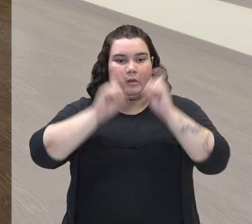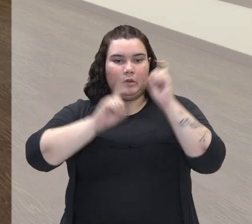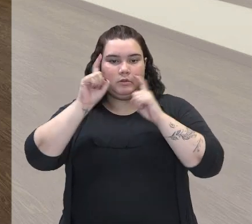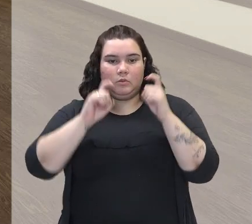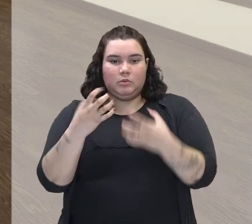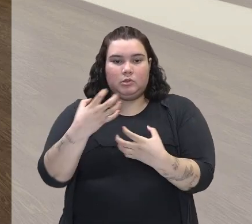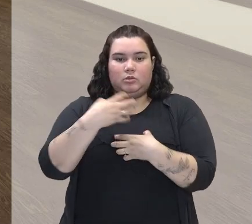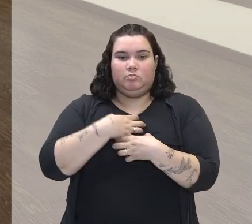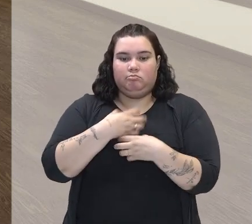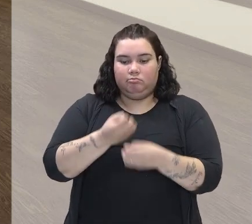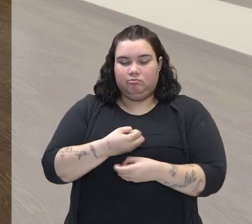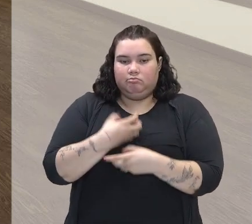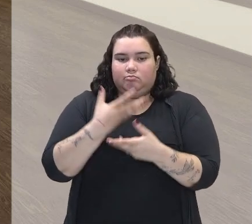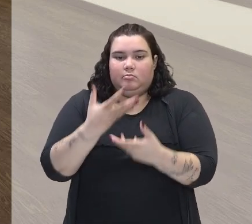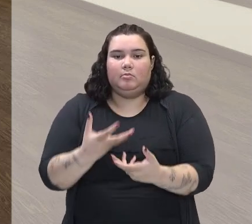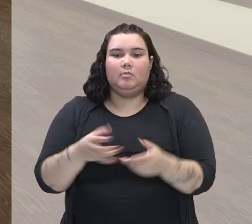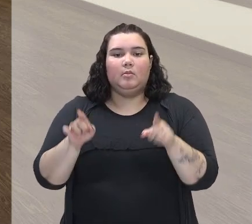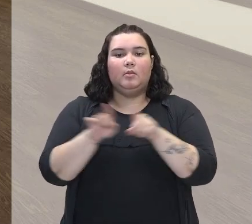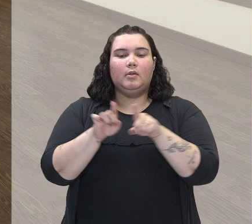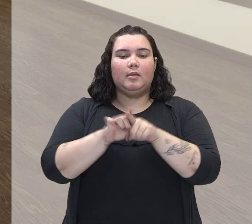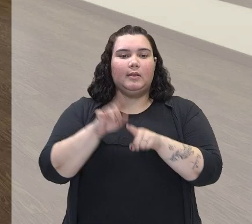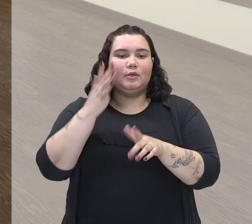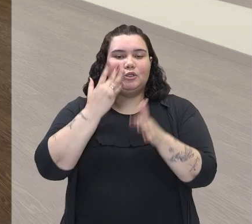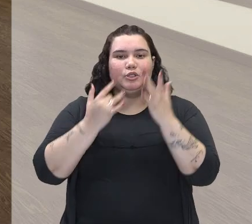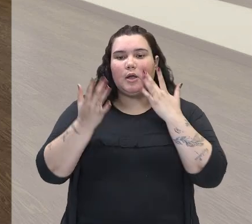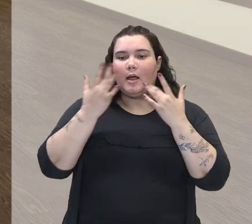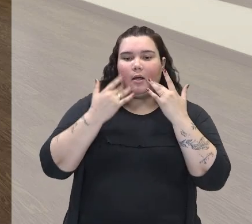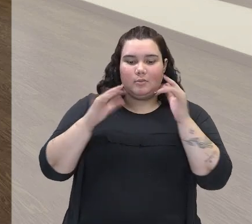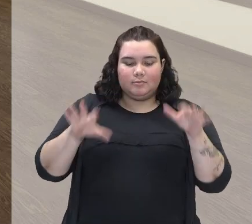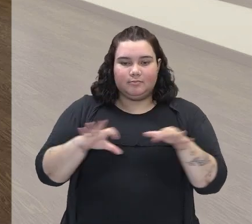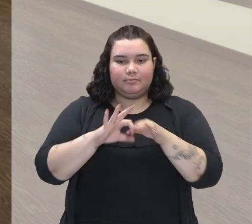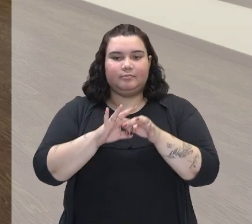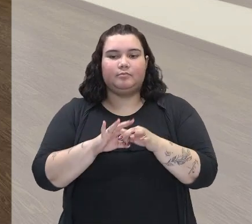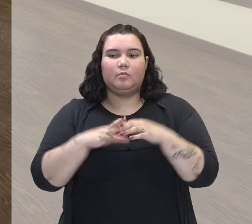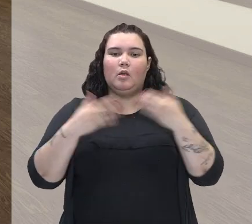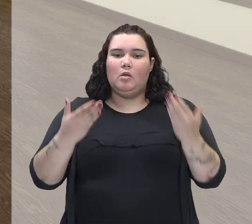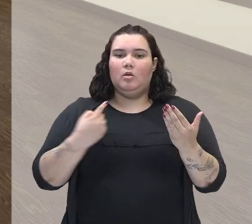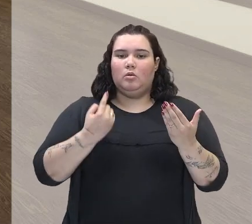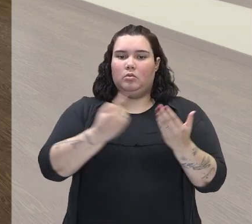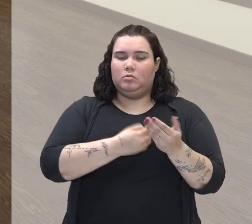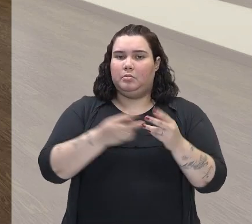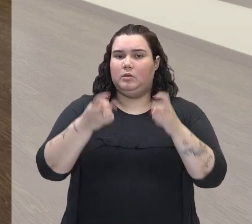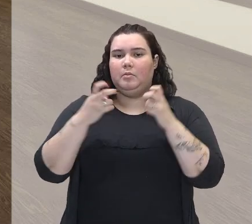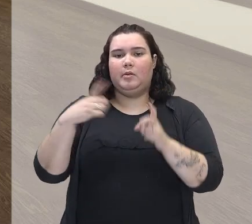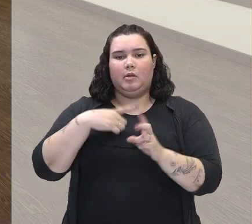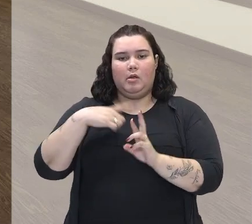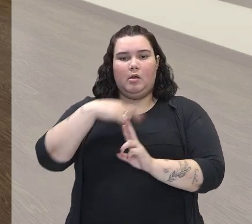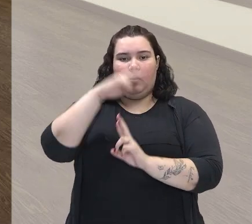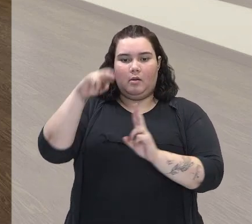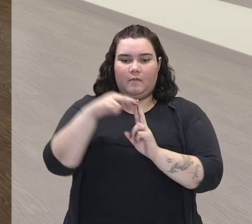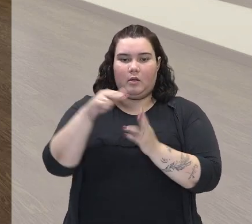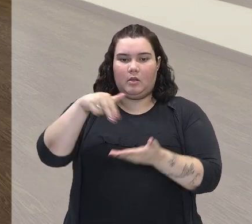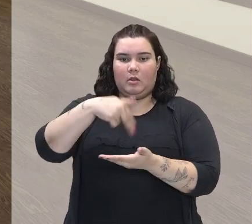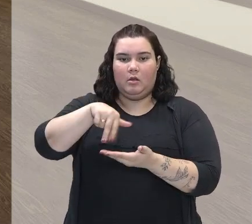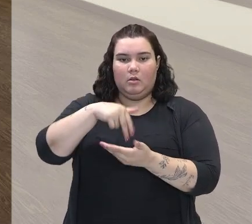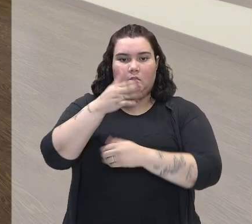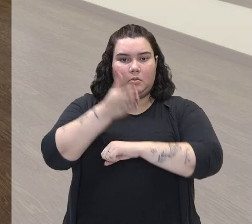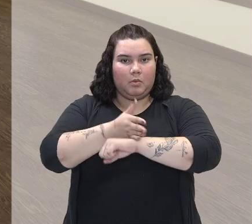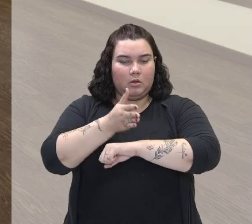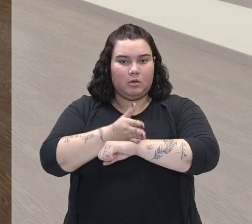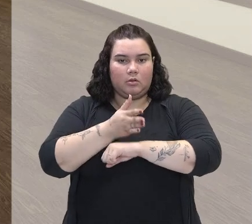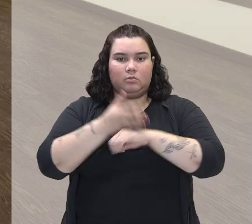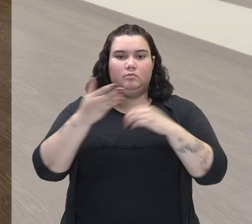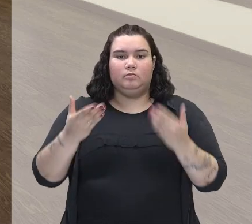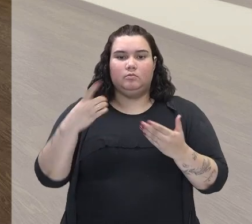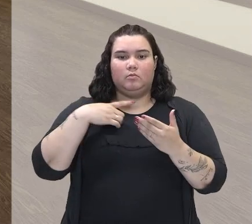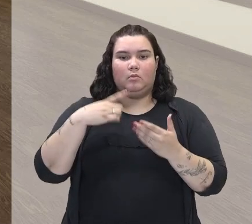sentimentos, expressividade e teatralidade. E a gente viu uma referência na dança moderna, na verdade. A gente viu